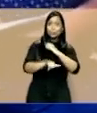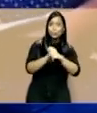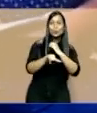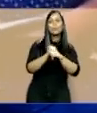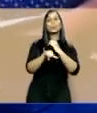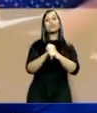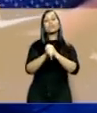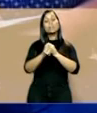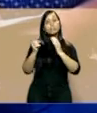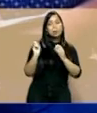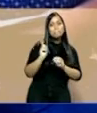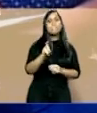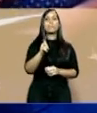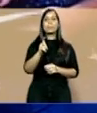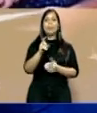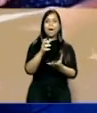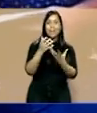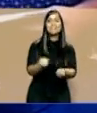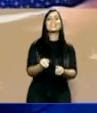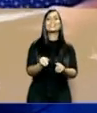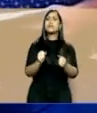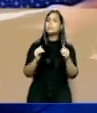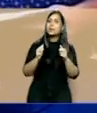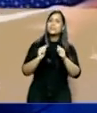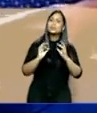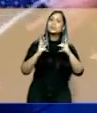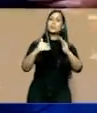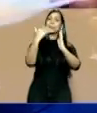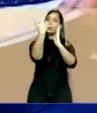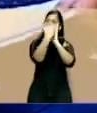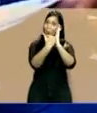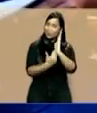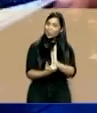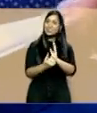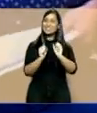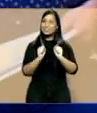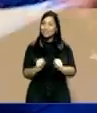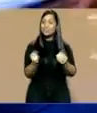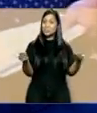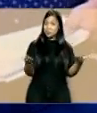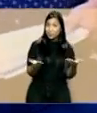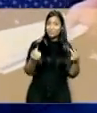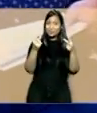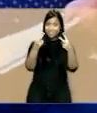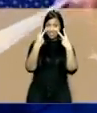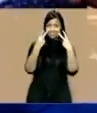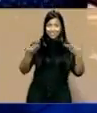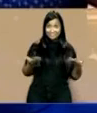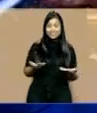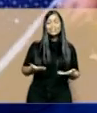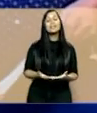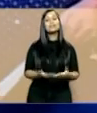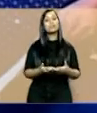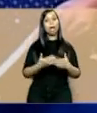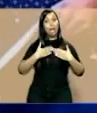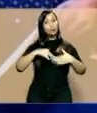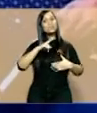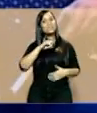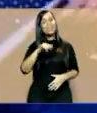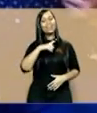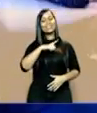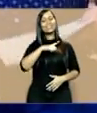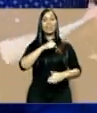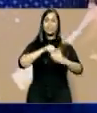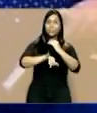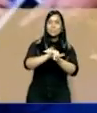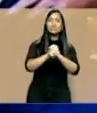faça sua inscrição para você ter acesso a toda a nossa programação. Esse programa que você está vendo aqui pela TV Câmara, logo logo vai estar lá no YouTube